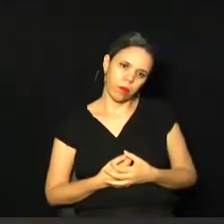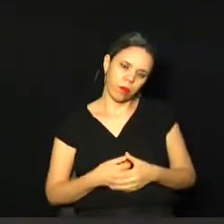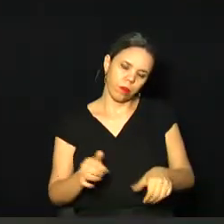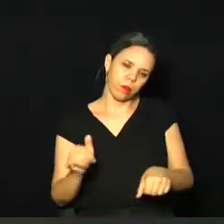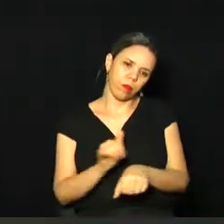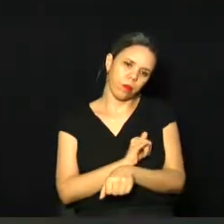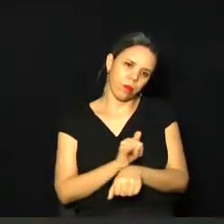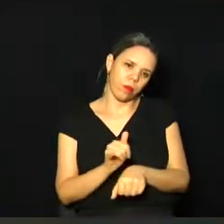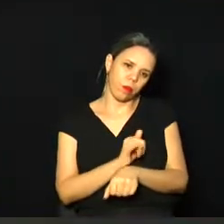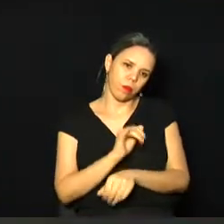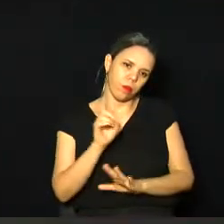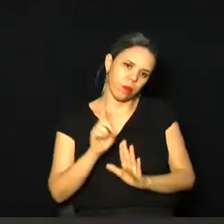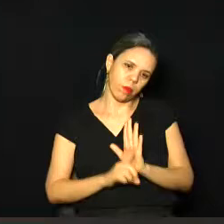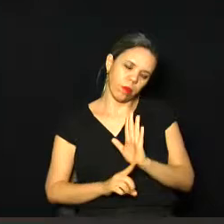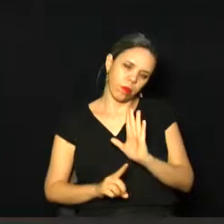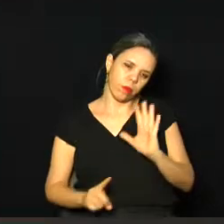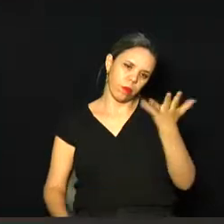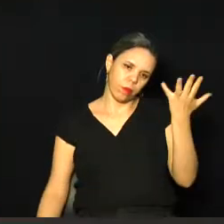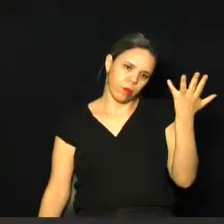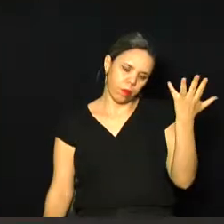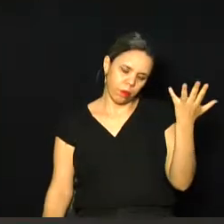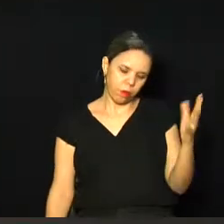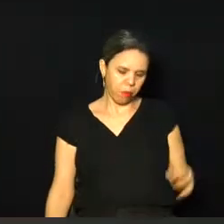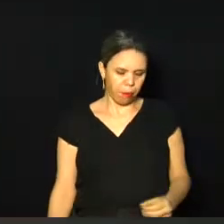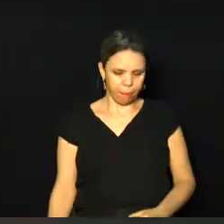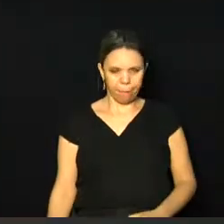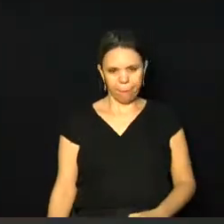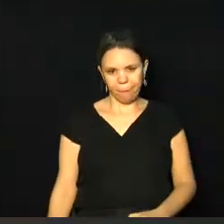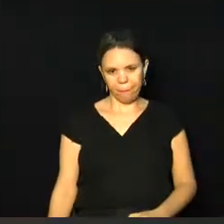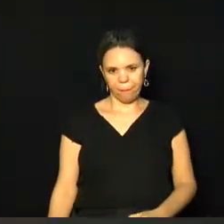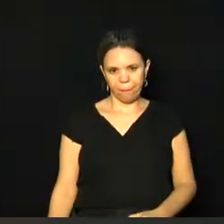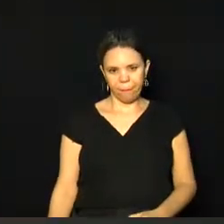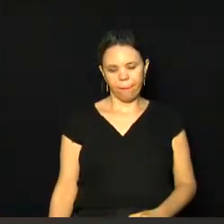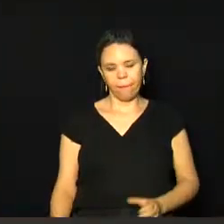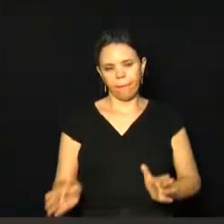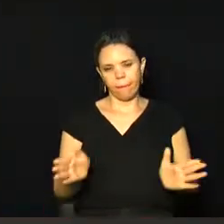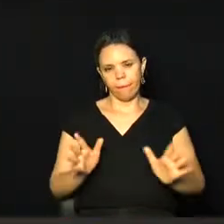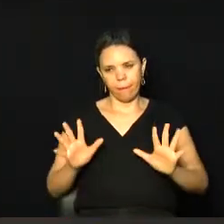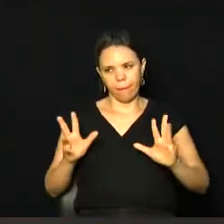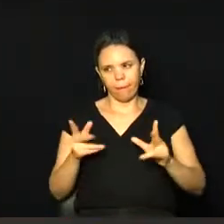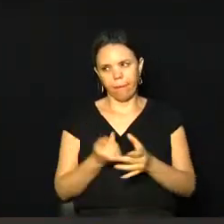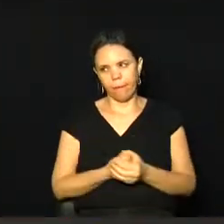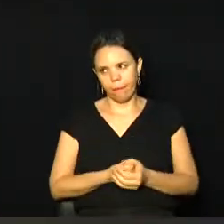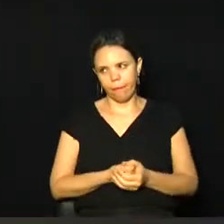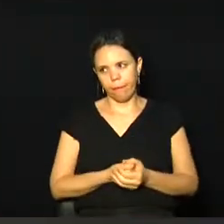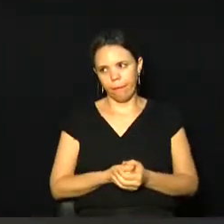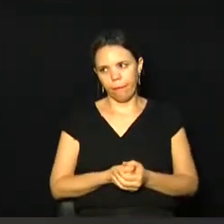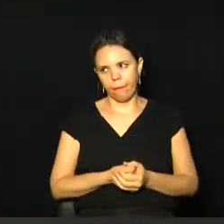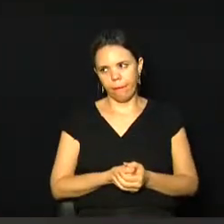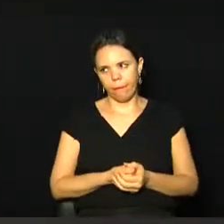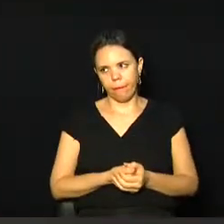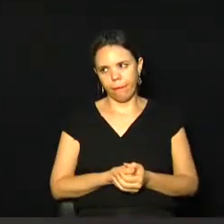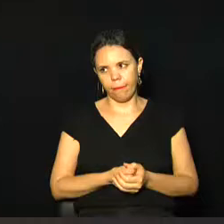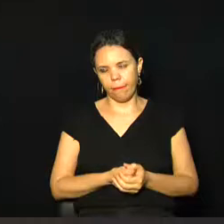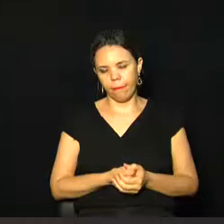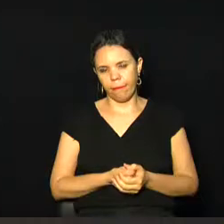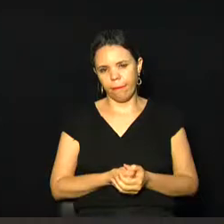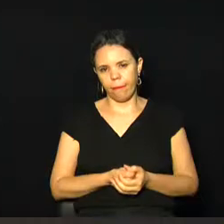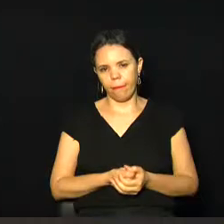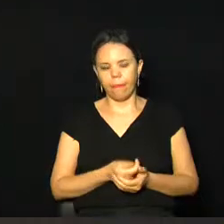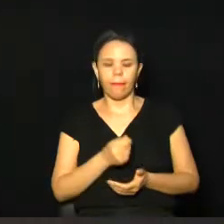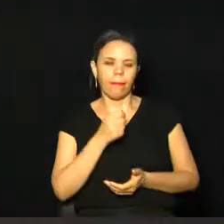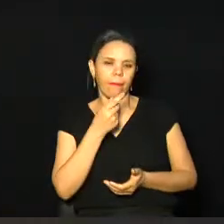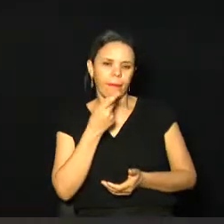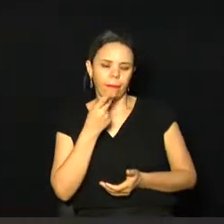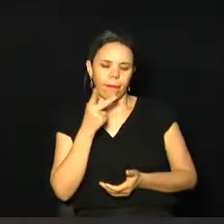para que esse direito ele seja acessível a todos. Nós ainda temos, como fala José